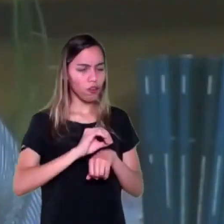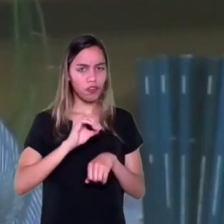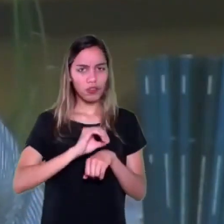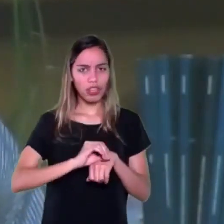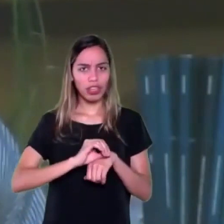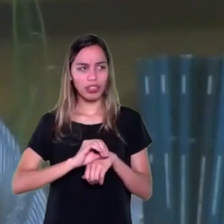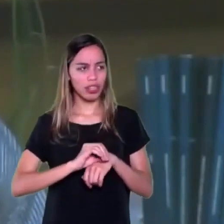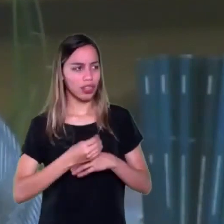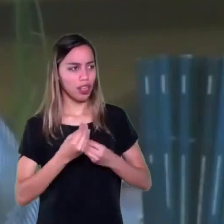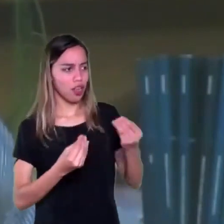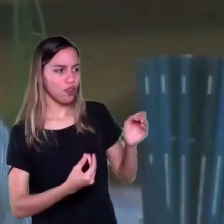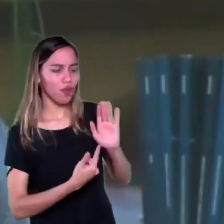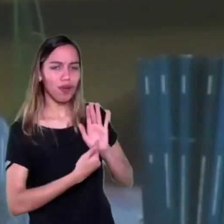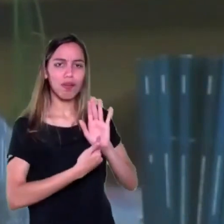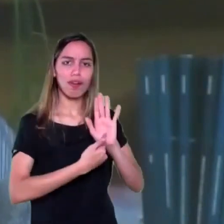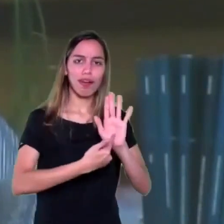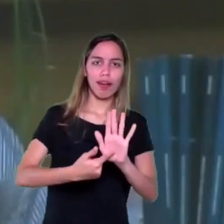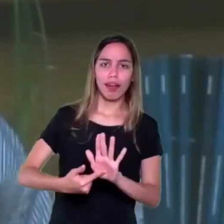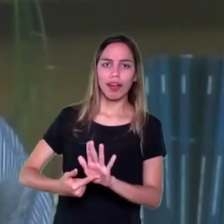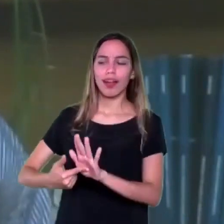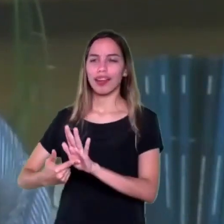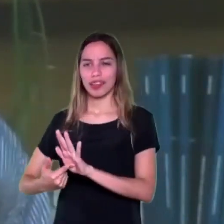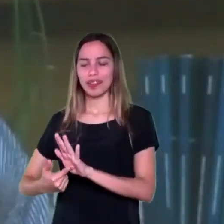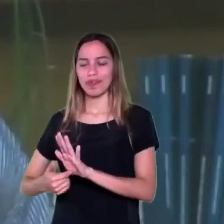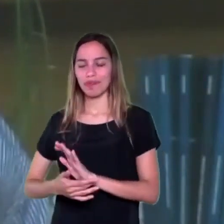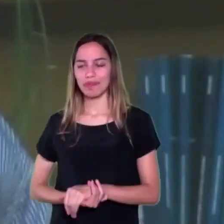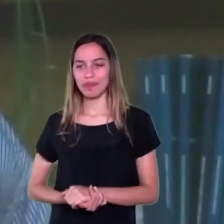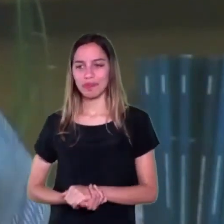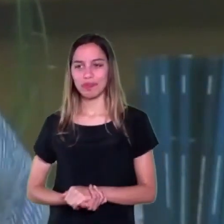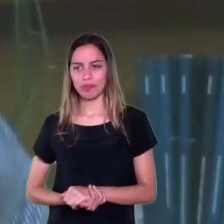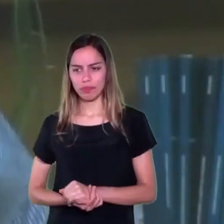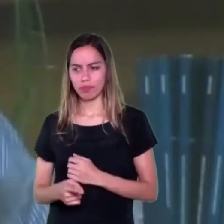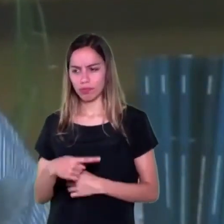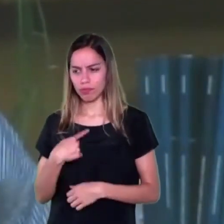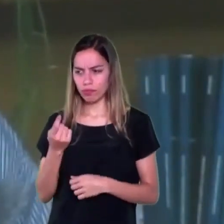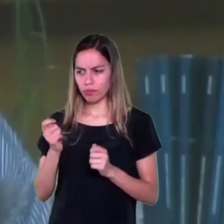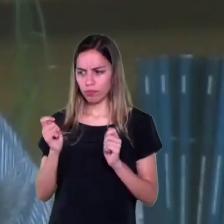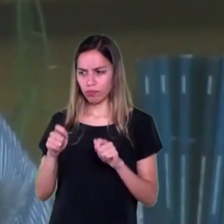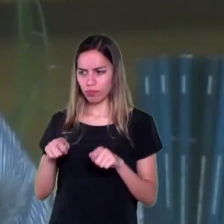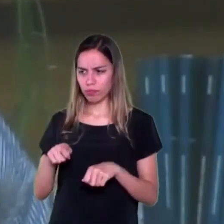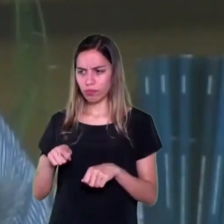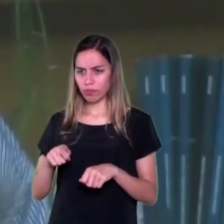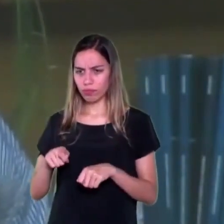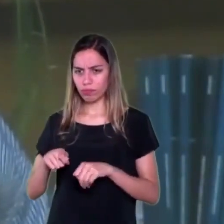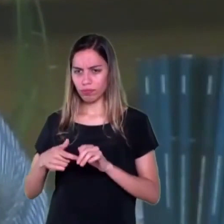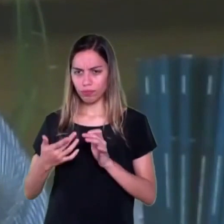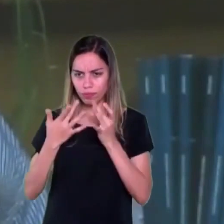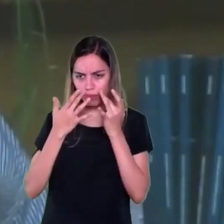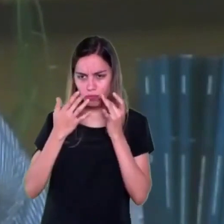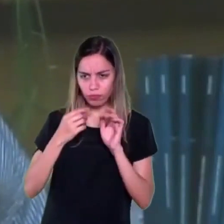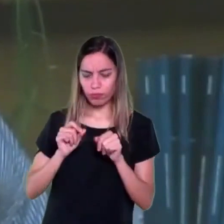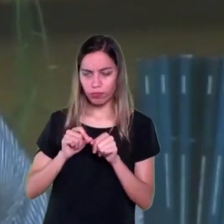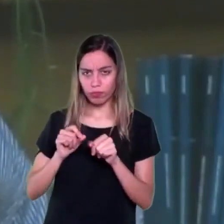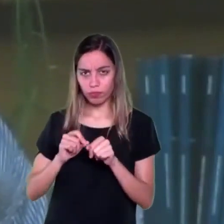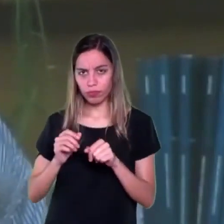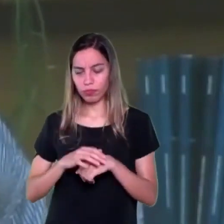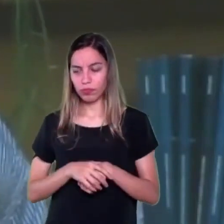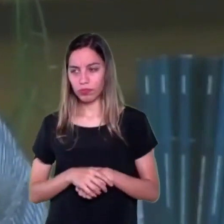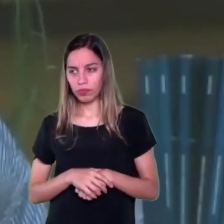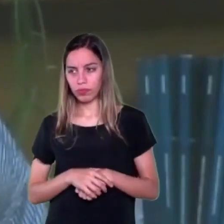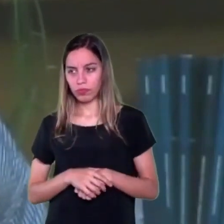gente pôde, né, trazer. A adaptação foi feita